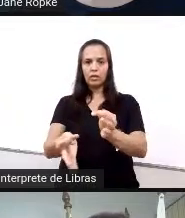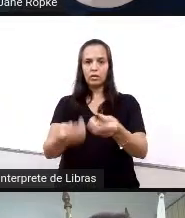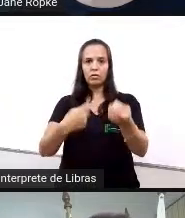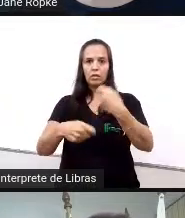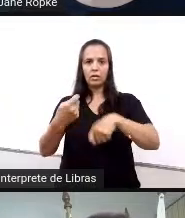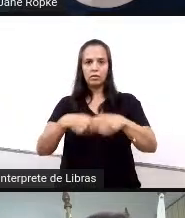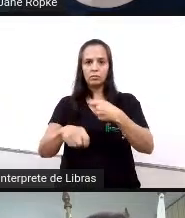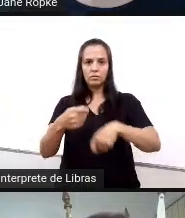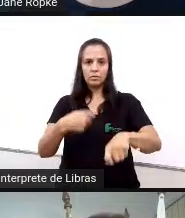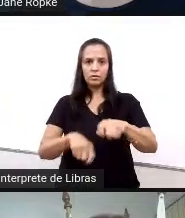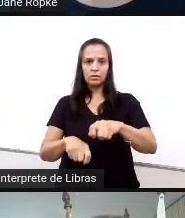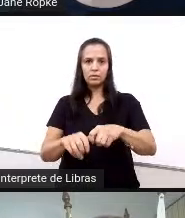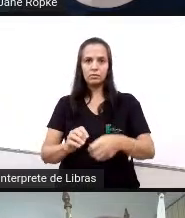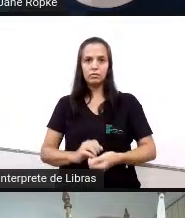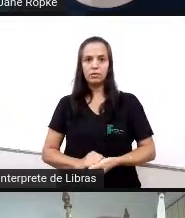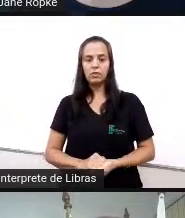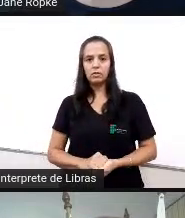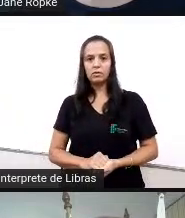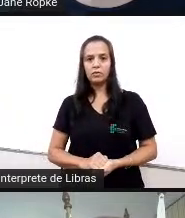em administração.